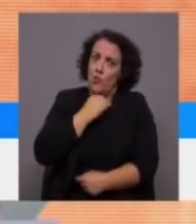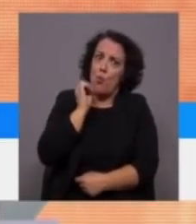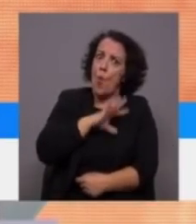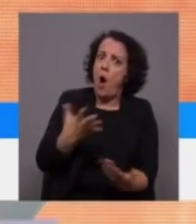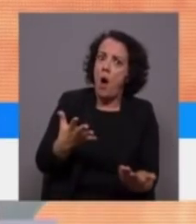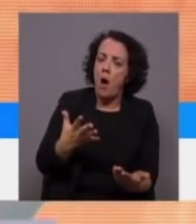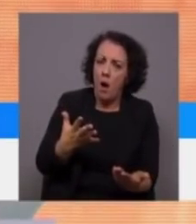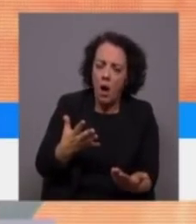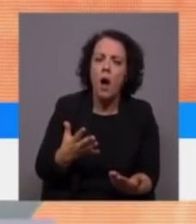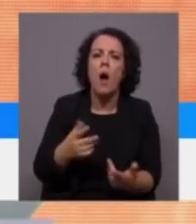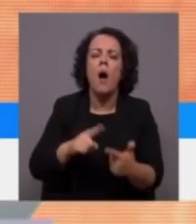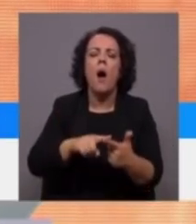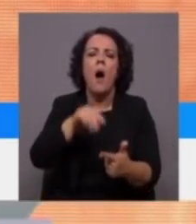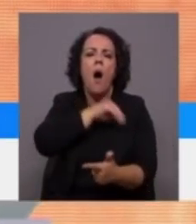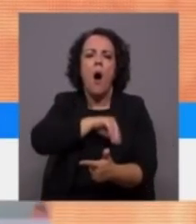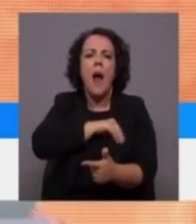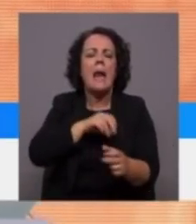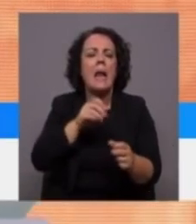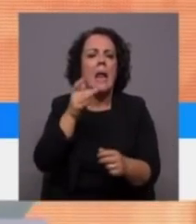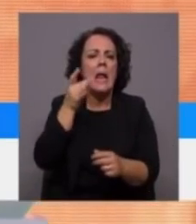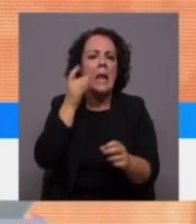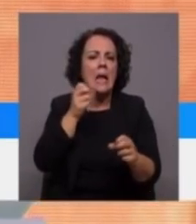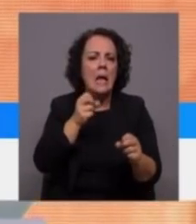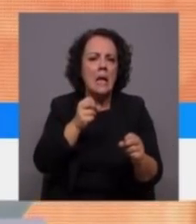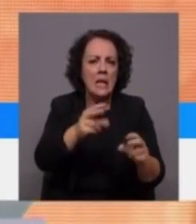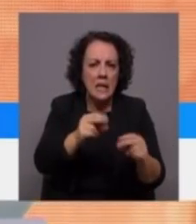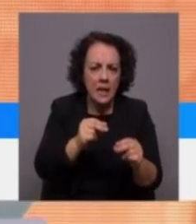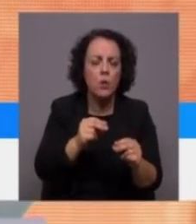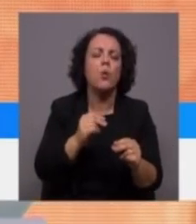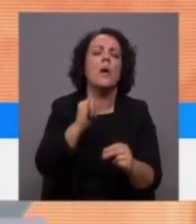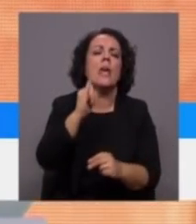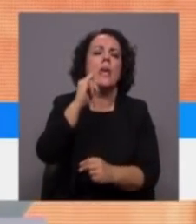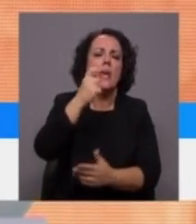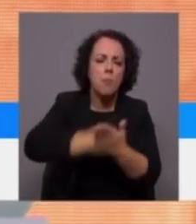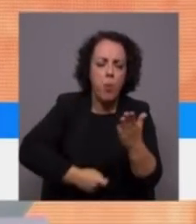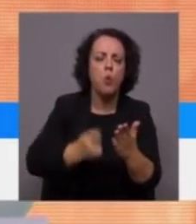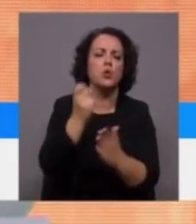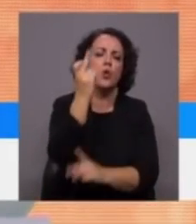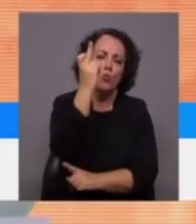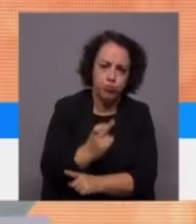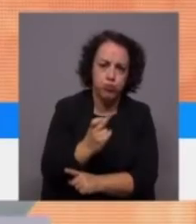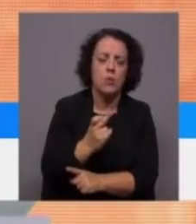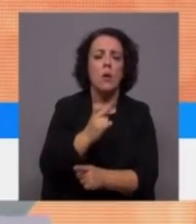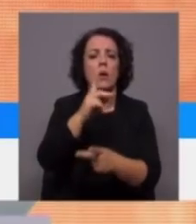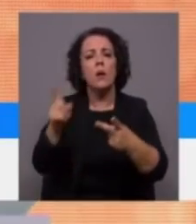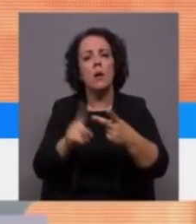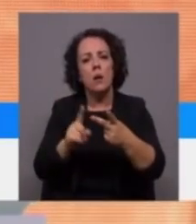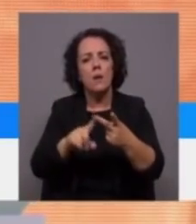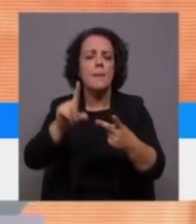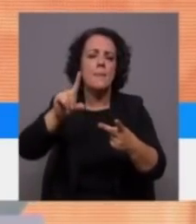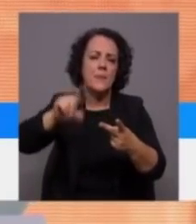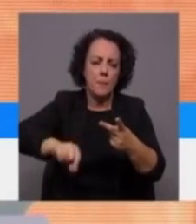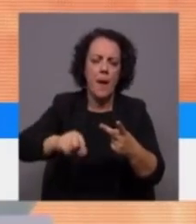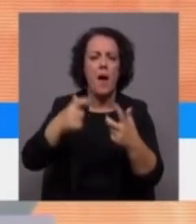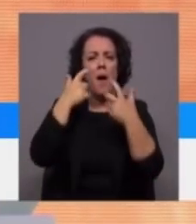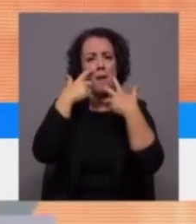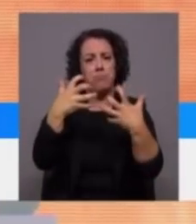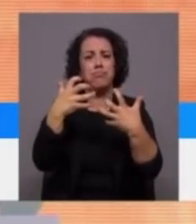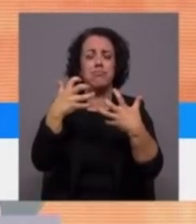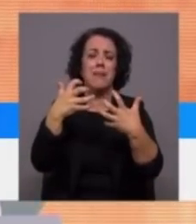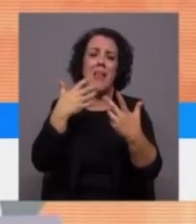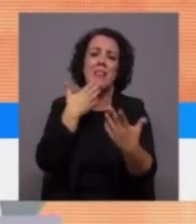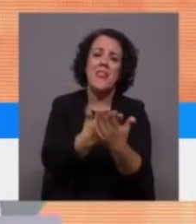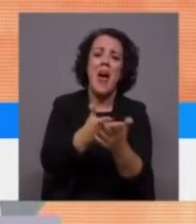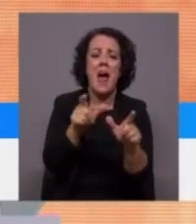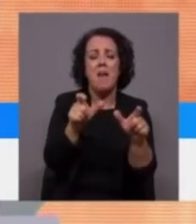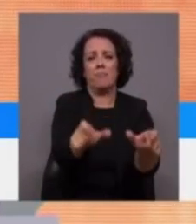foram mais rápidos que os salários líquidos é reduzir exatamente a carga fiscal sobre os salários e é também a forma mais Evidente de travar esta